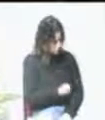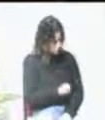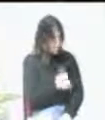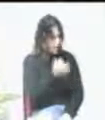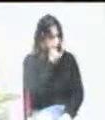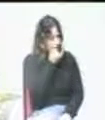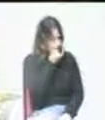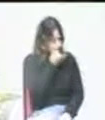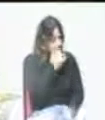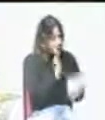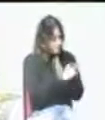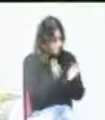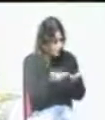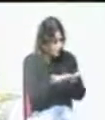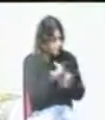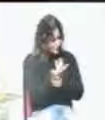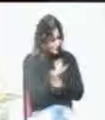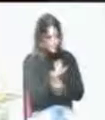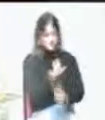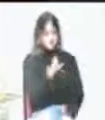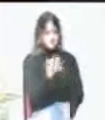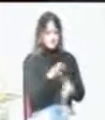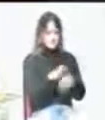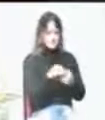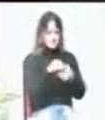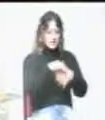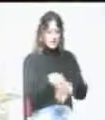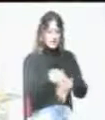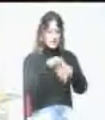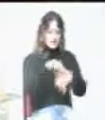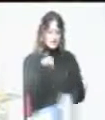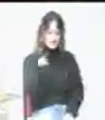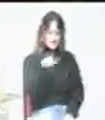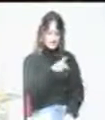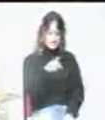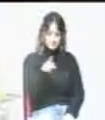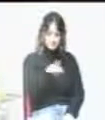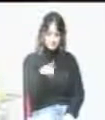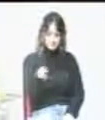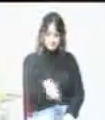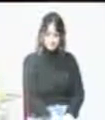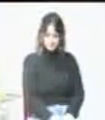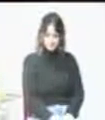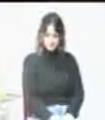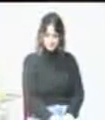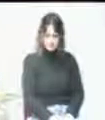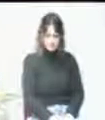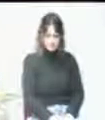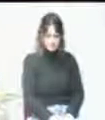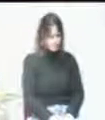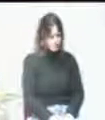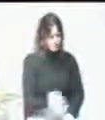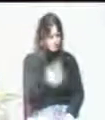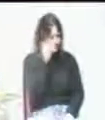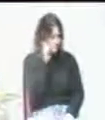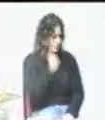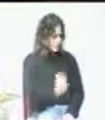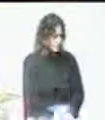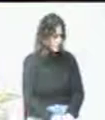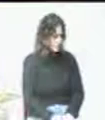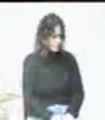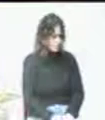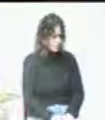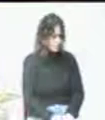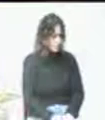incansável professora Edla Eger, e ao Anel de Saturno, os coordenadores da região metropolitana de Porto